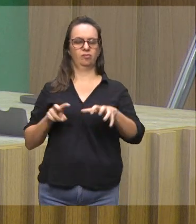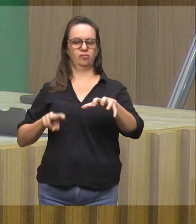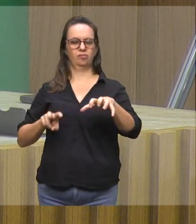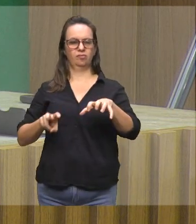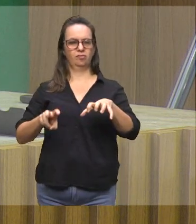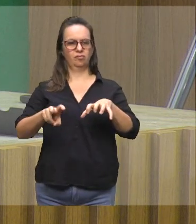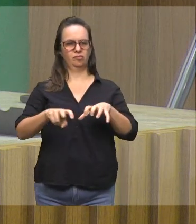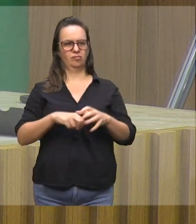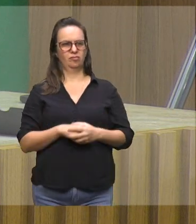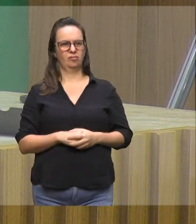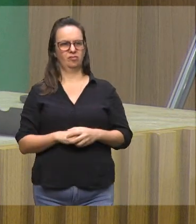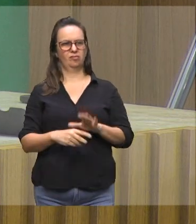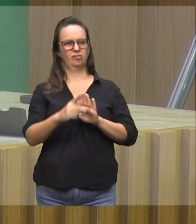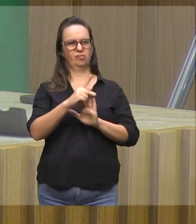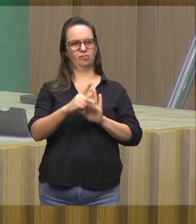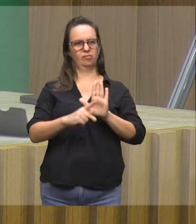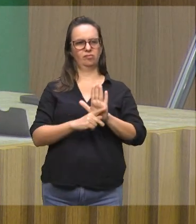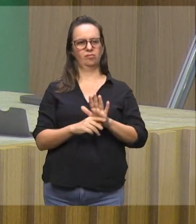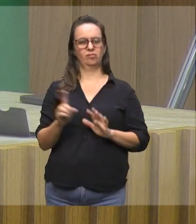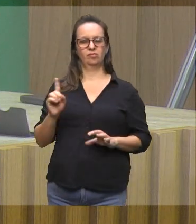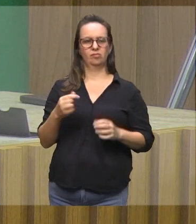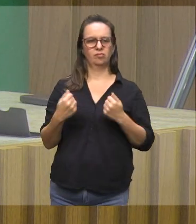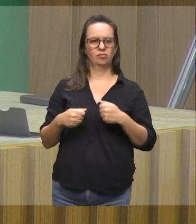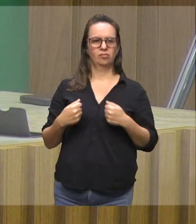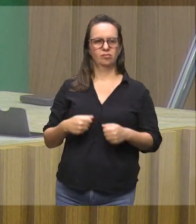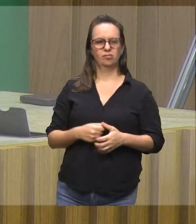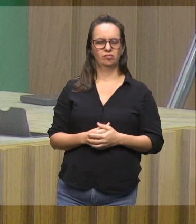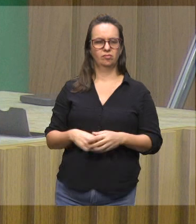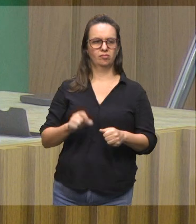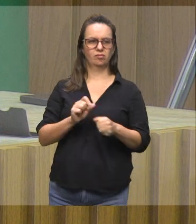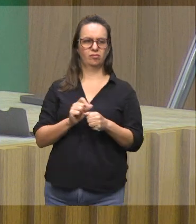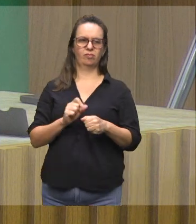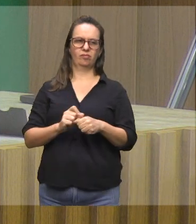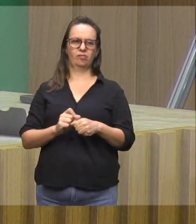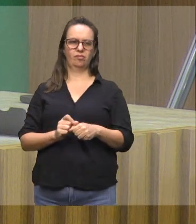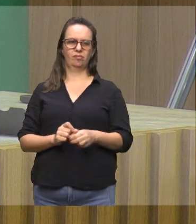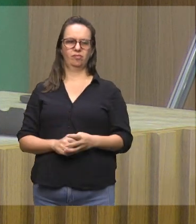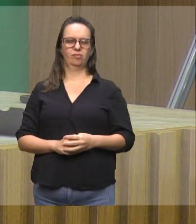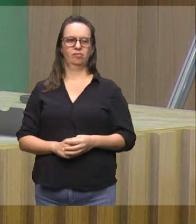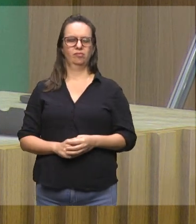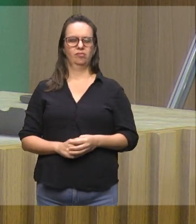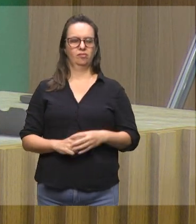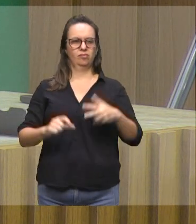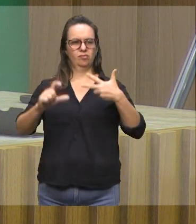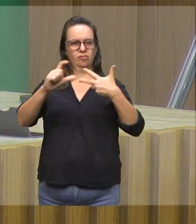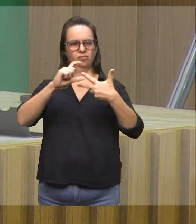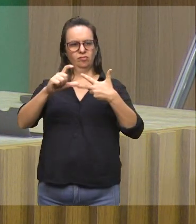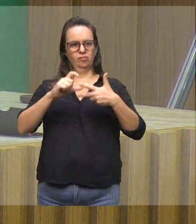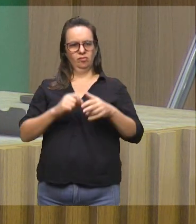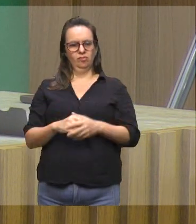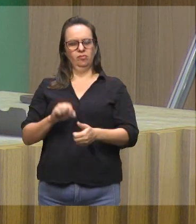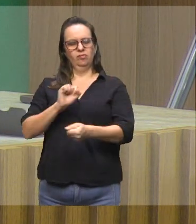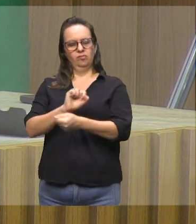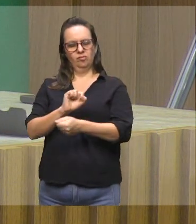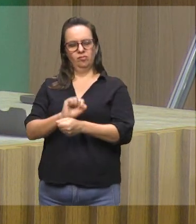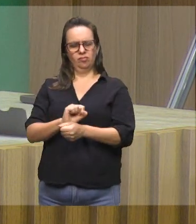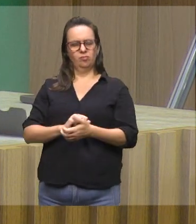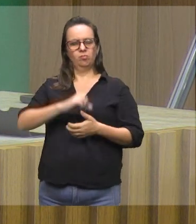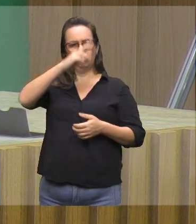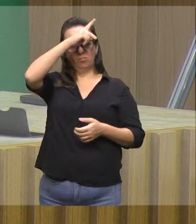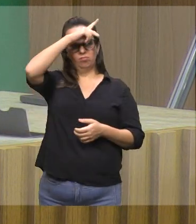um projeto que não precisa de sanção do Poder Executivo, mas a gente espera que o Poder Executivo, através da pessoa do prefeito municipal, José